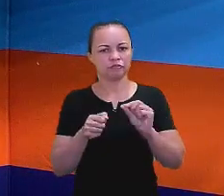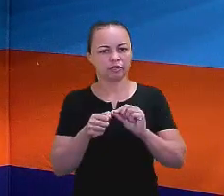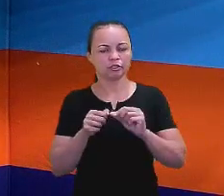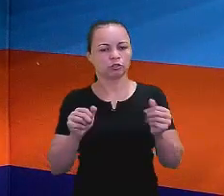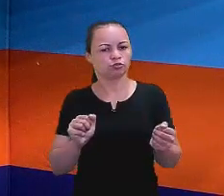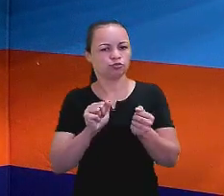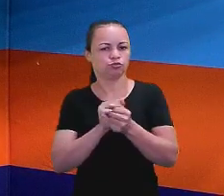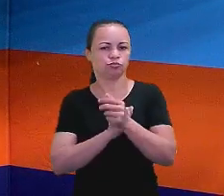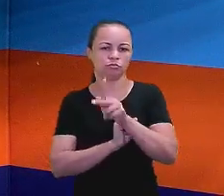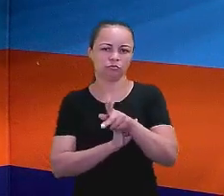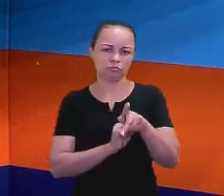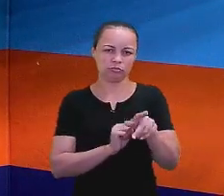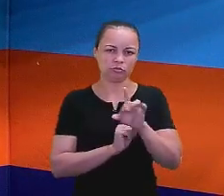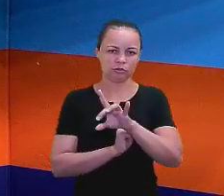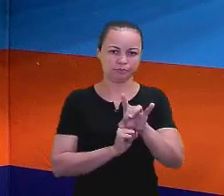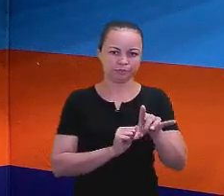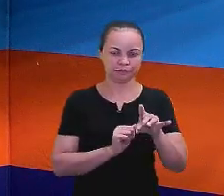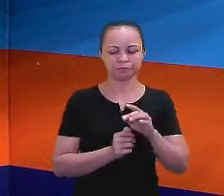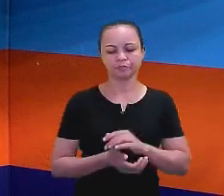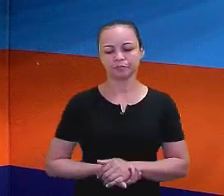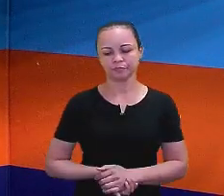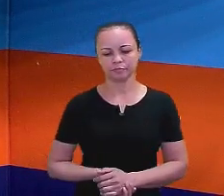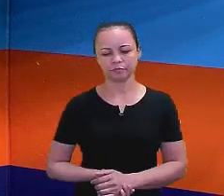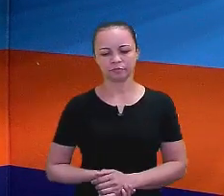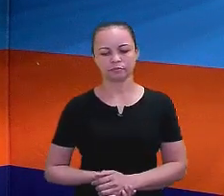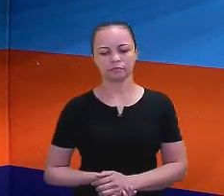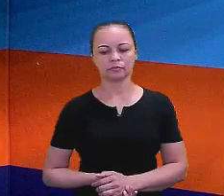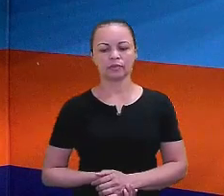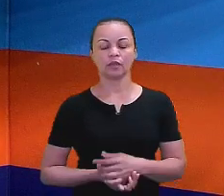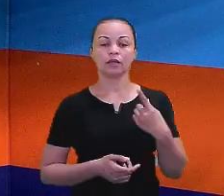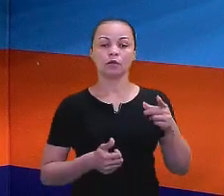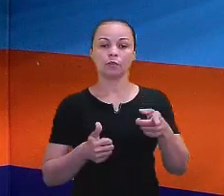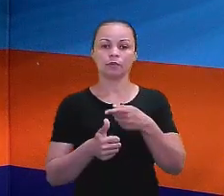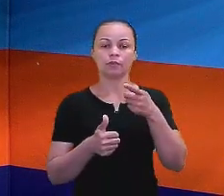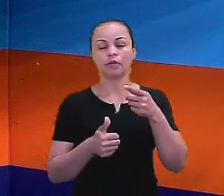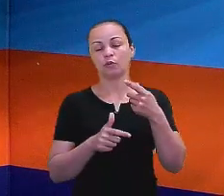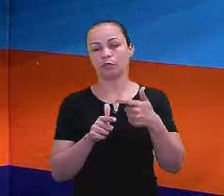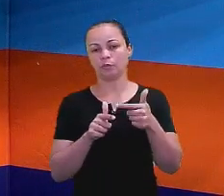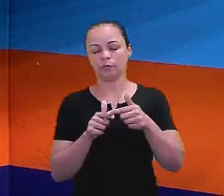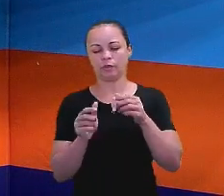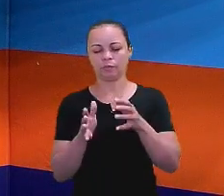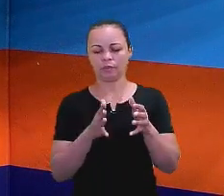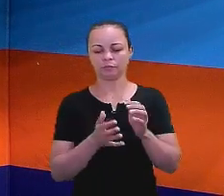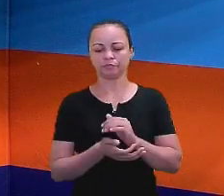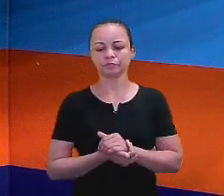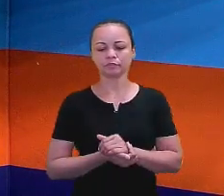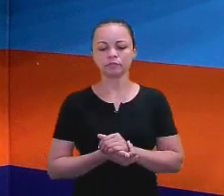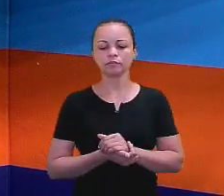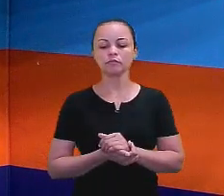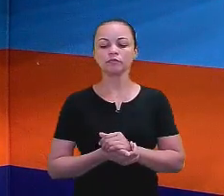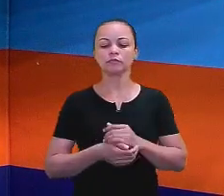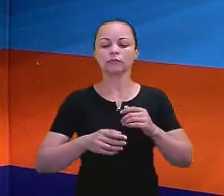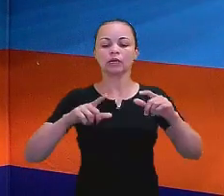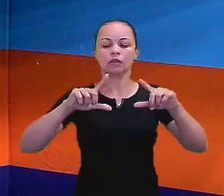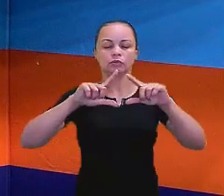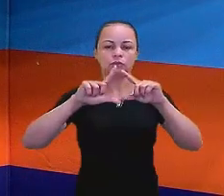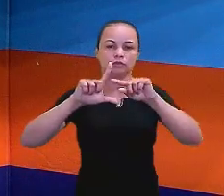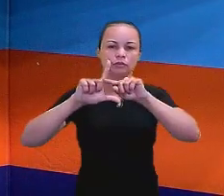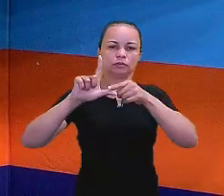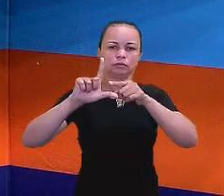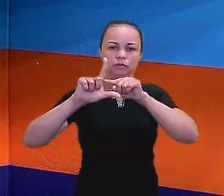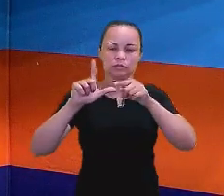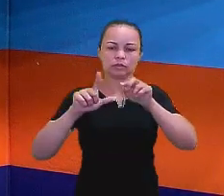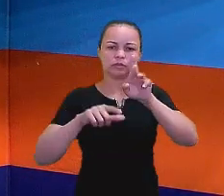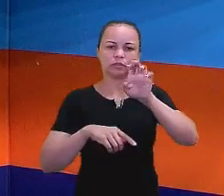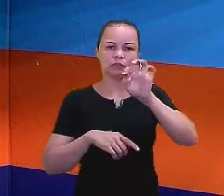tá? Então, aqui, né, vamos ao primeiro problema. Um triângulo possui um ângulo interno reto. Se é um ângulo